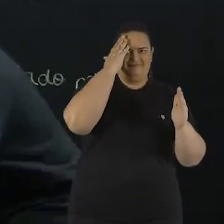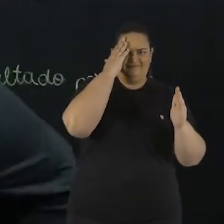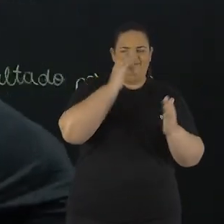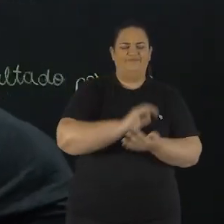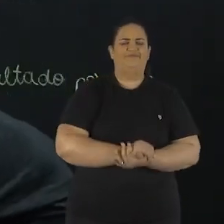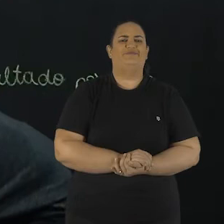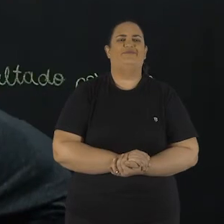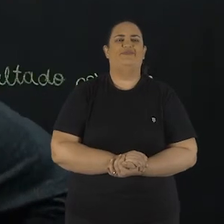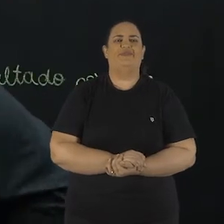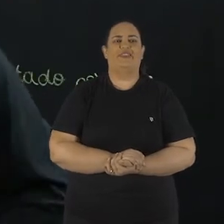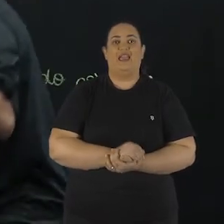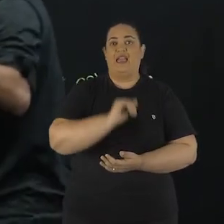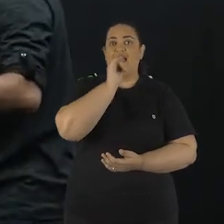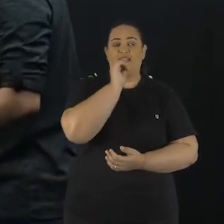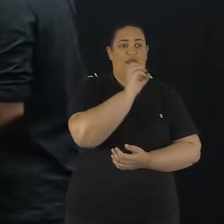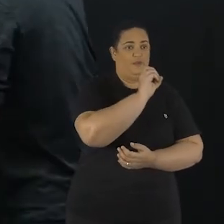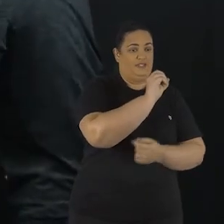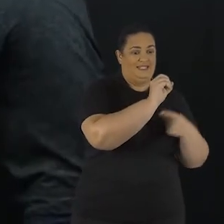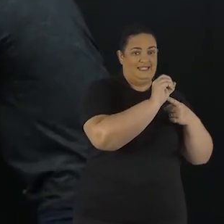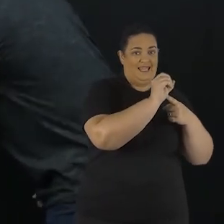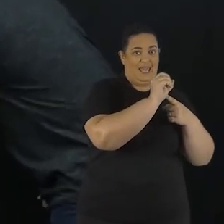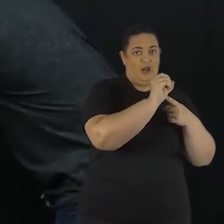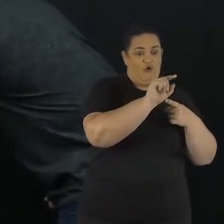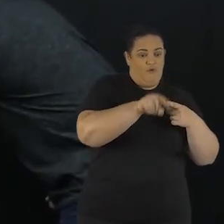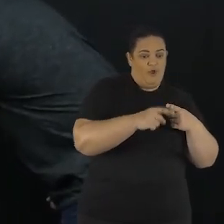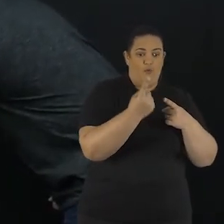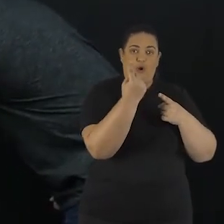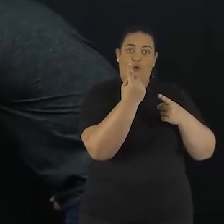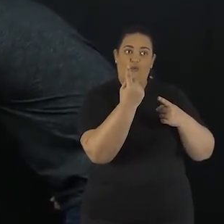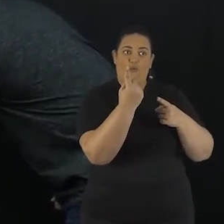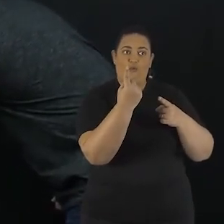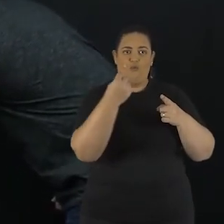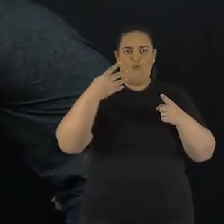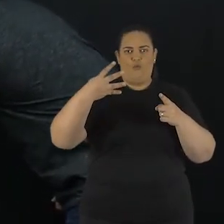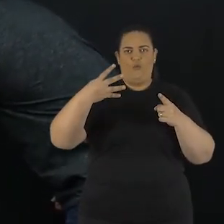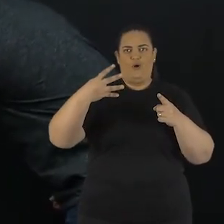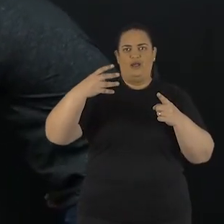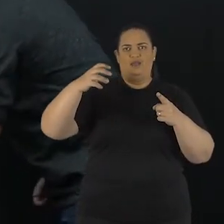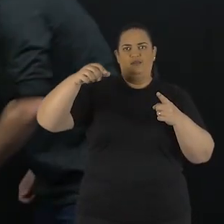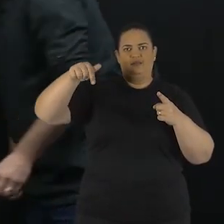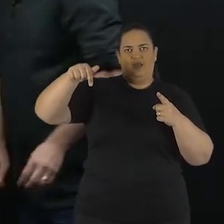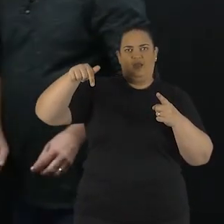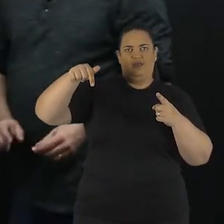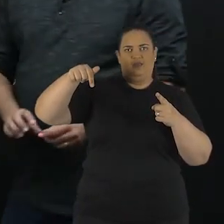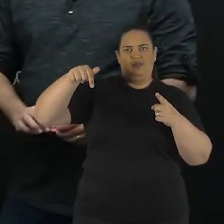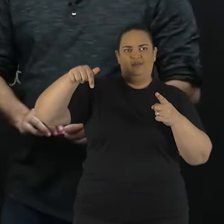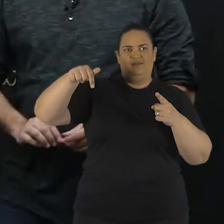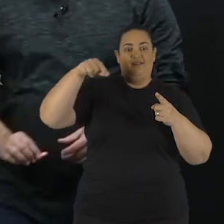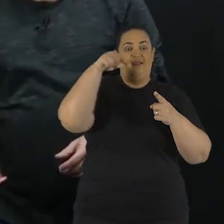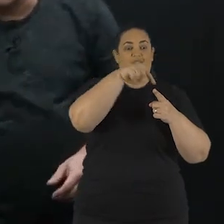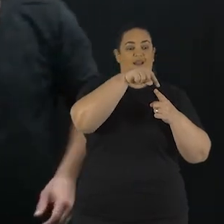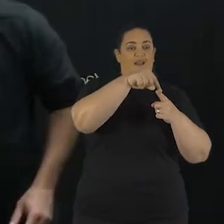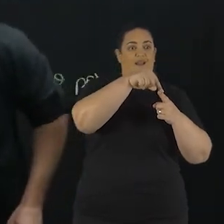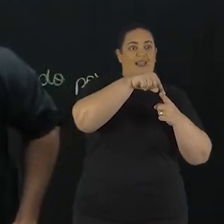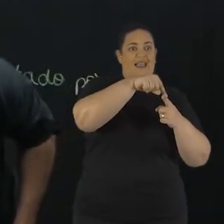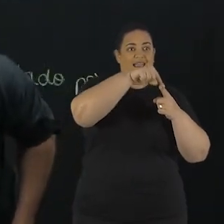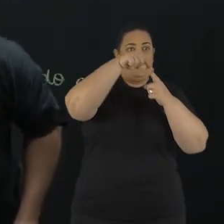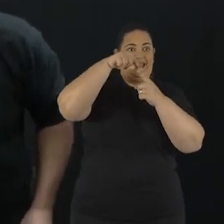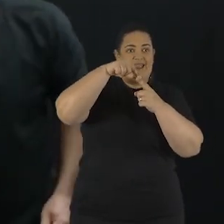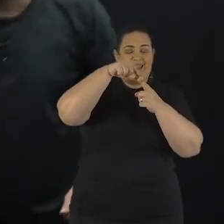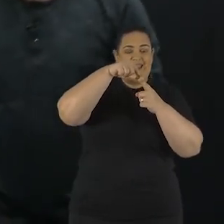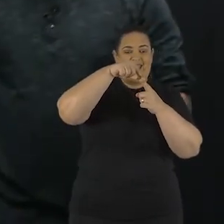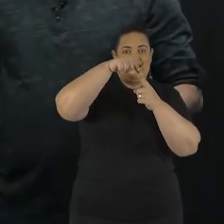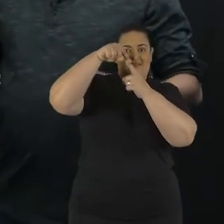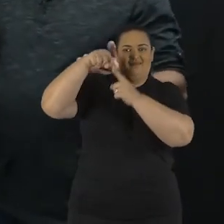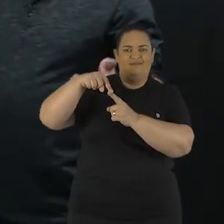olha lá, essa vírgula que está entre o 0 e o 1, andou uma casa, 2 casas, ela irá parar entre o